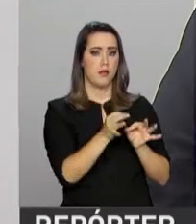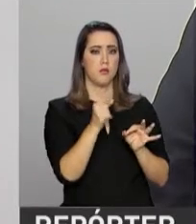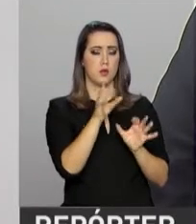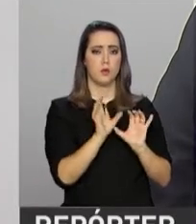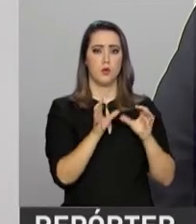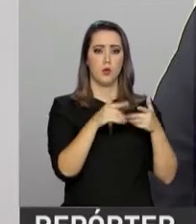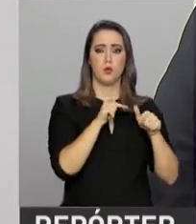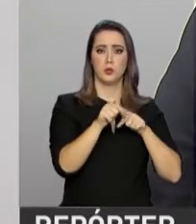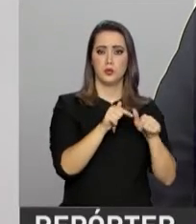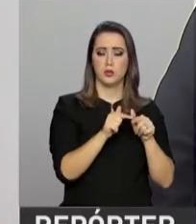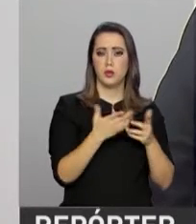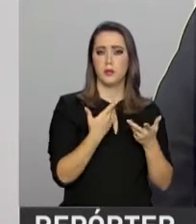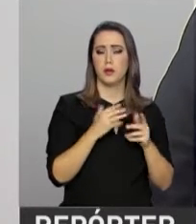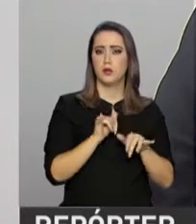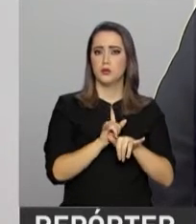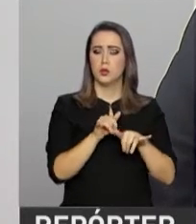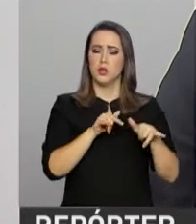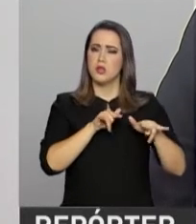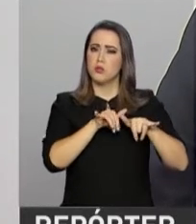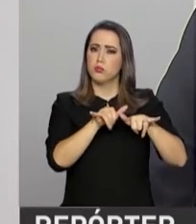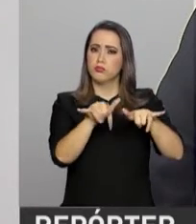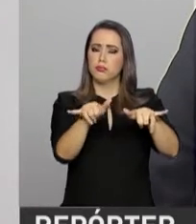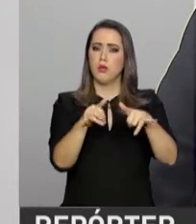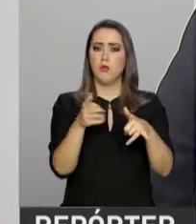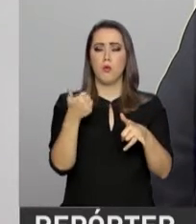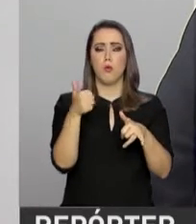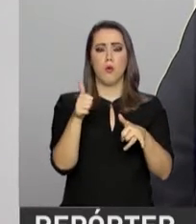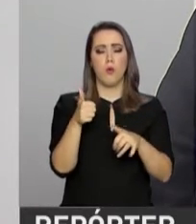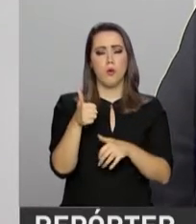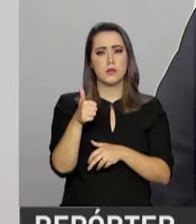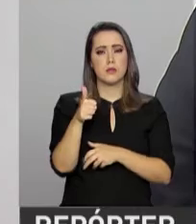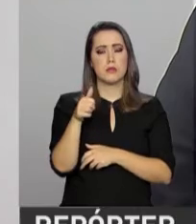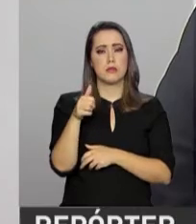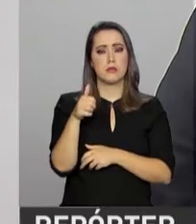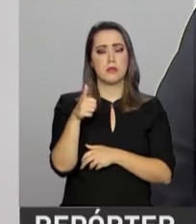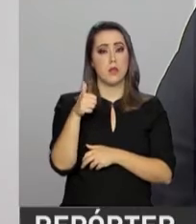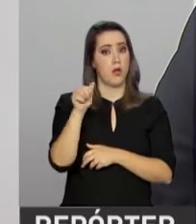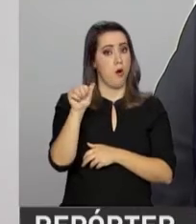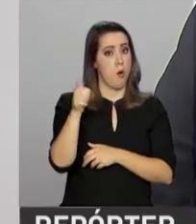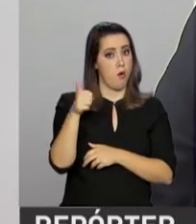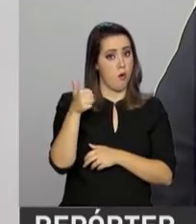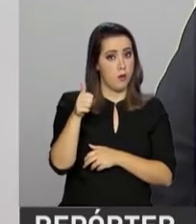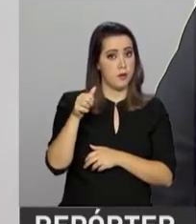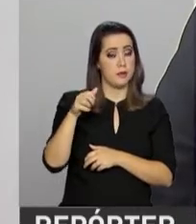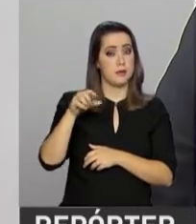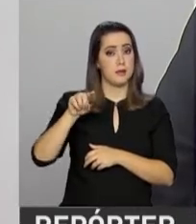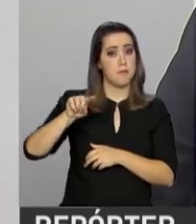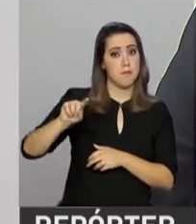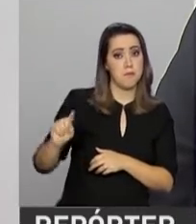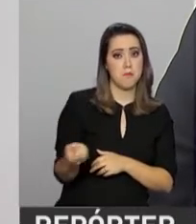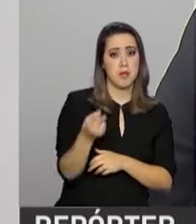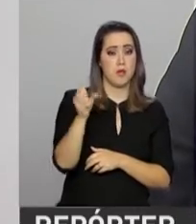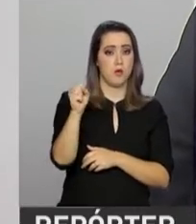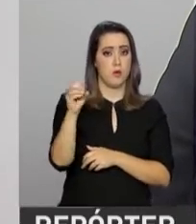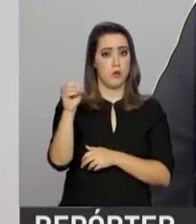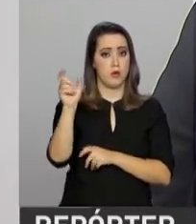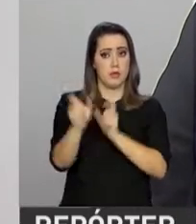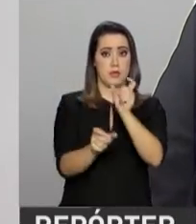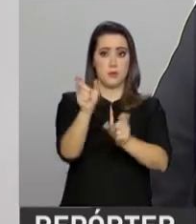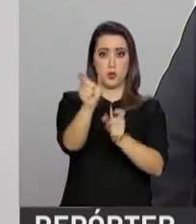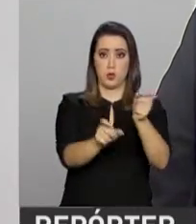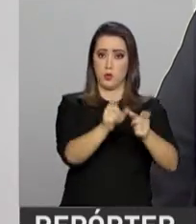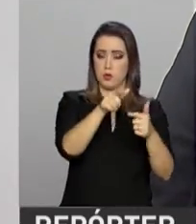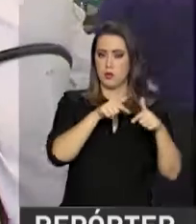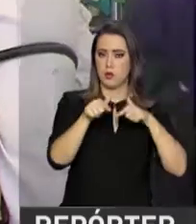de operadores de aeroportos da ordem de 11.800 trabalhadores que vão estar à disposição dos clientes